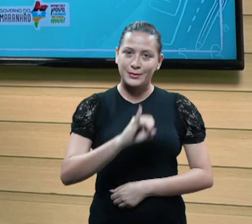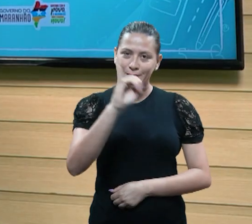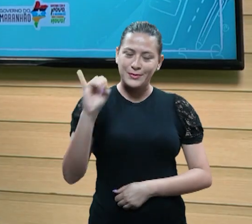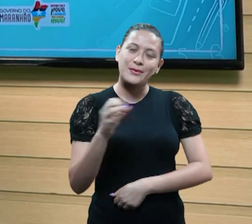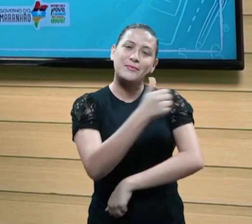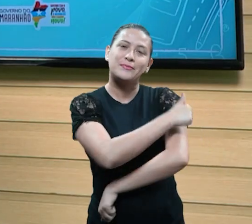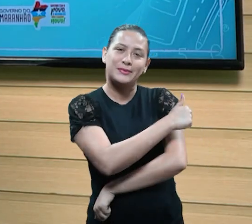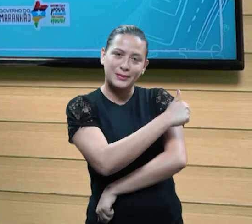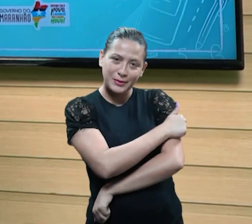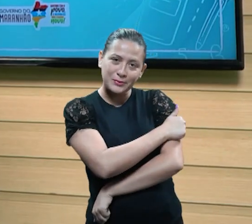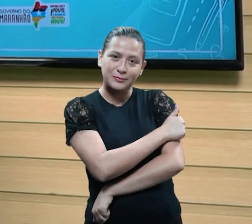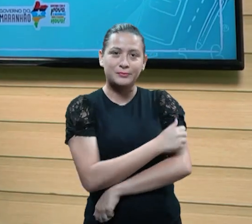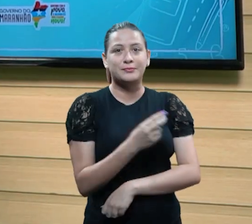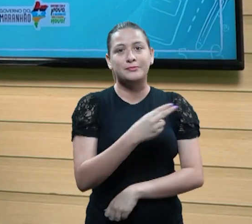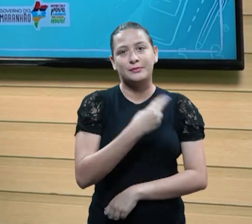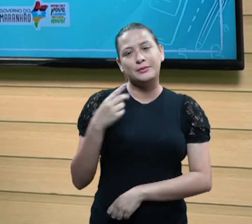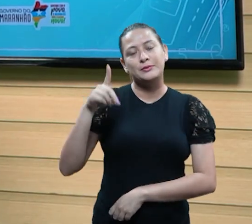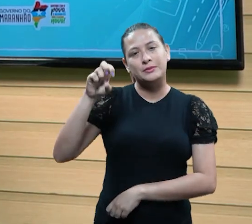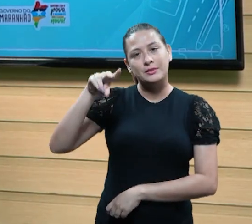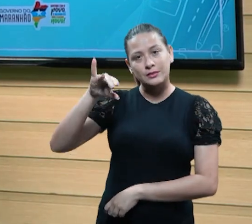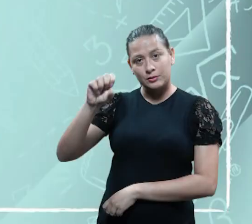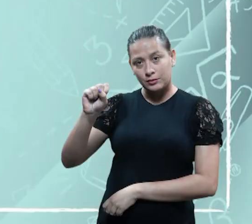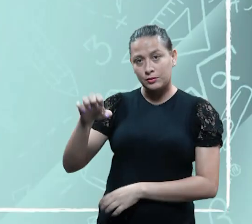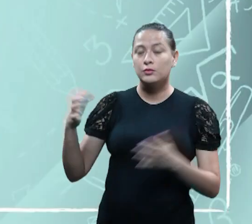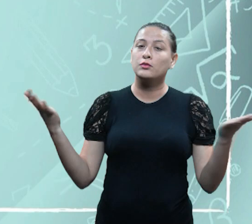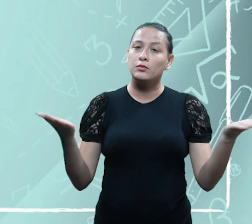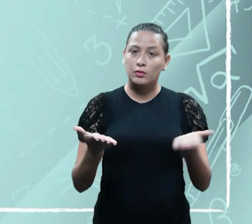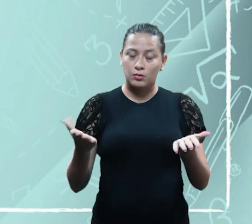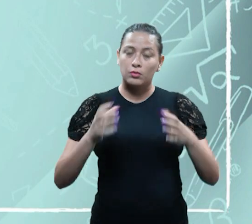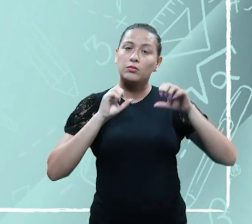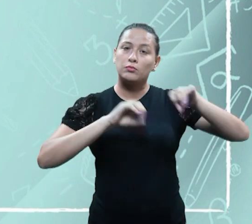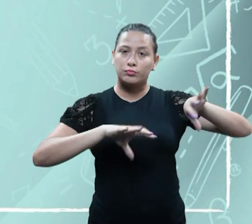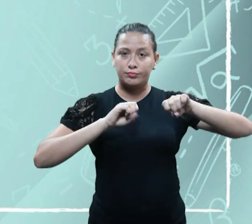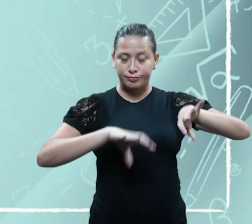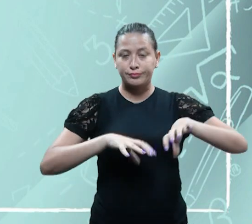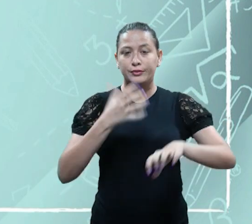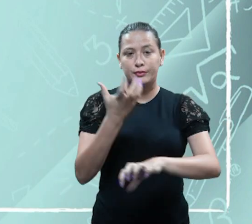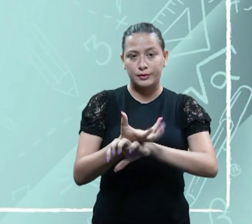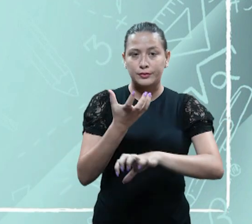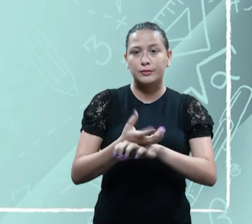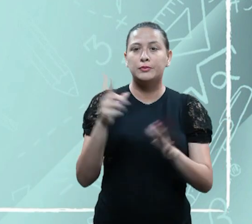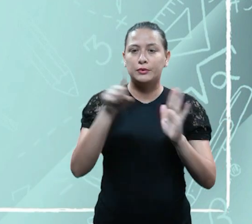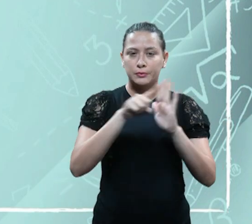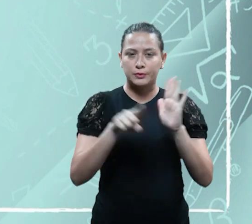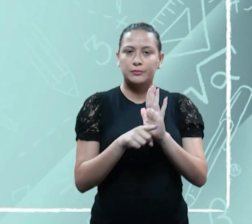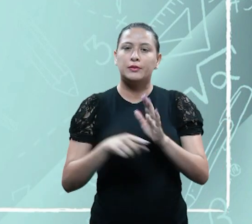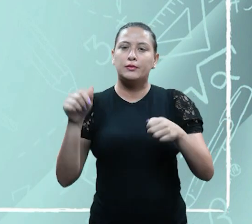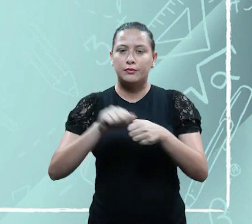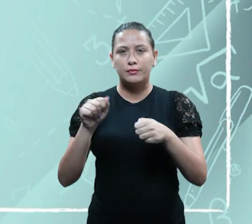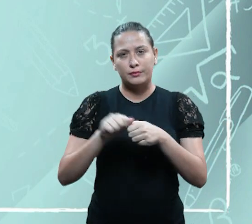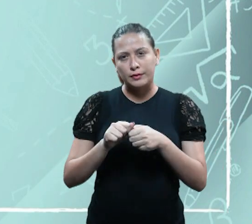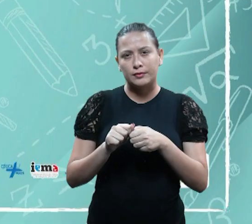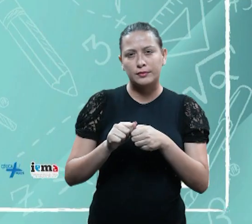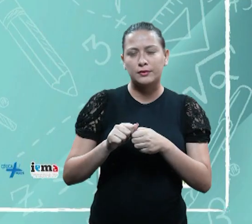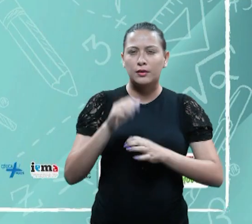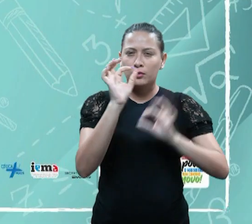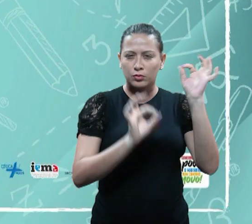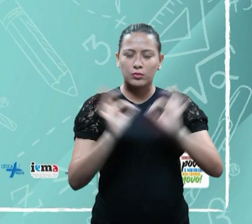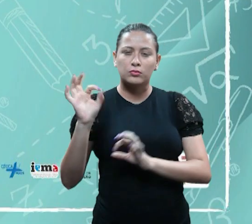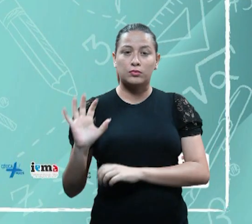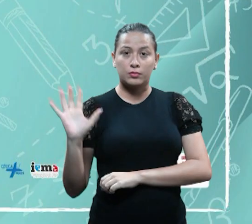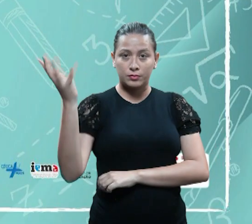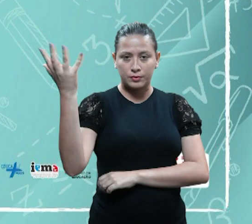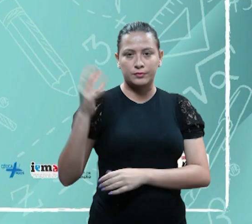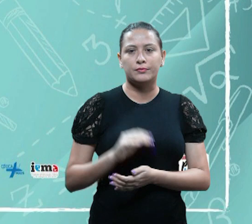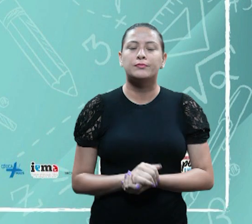Olá, caros alunos, eu me chamo Denise Cerveira, vou estar com vocês nessa disciplina de planejamento, execução e captação de eventos. O que a